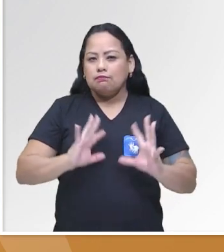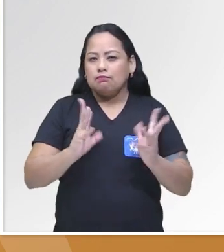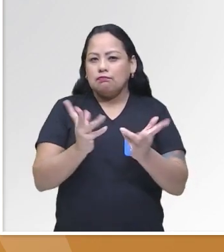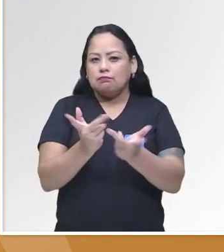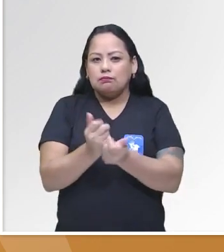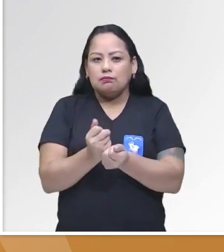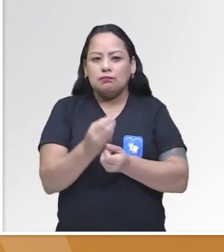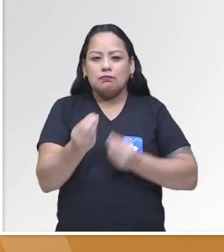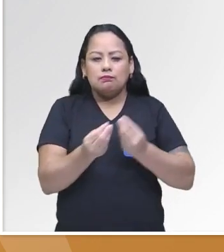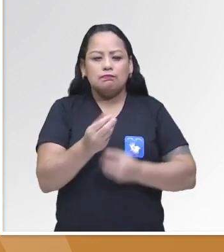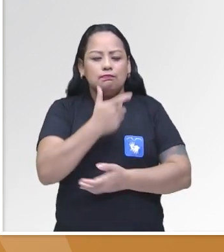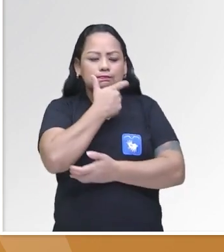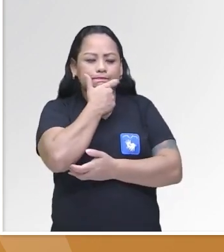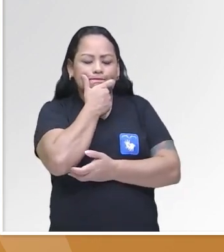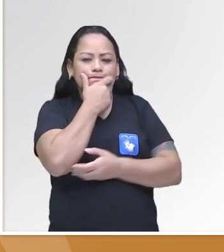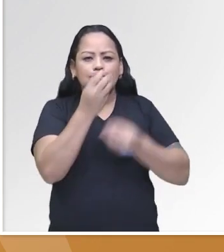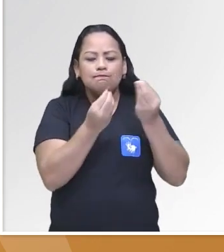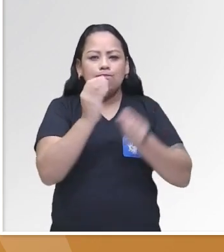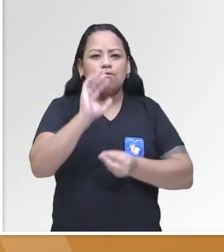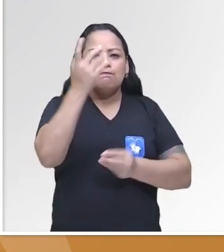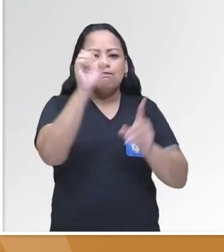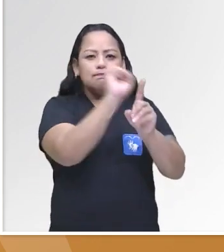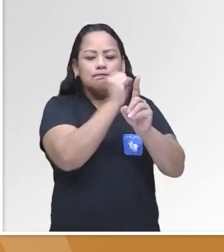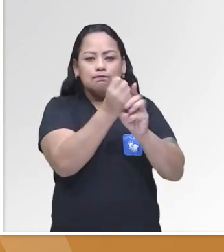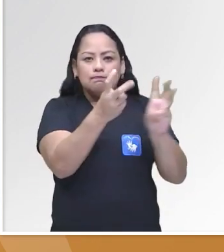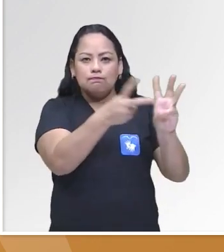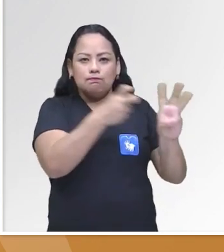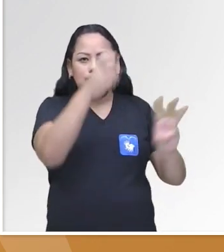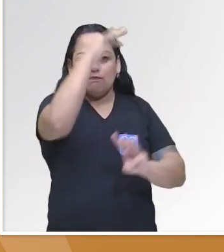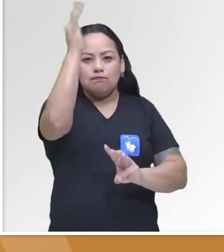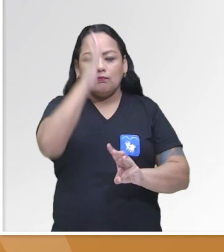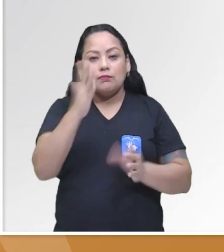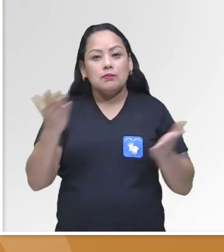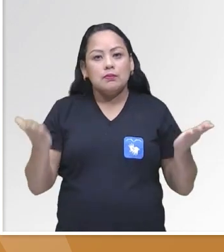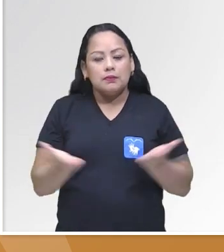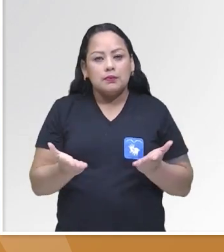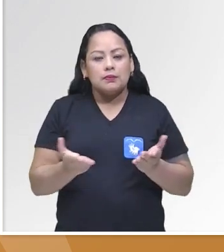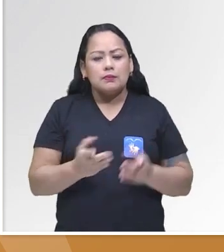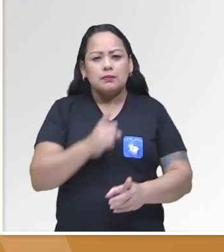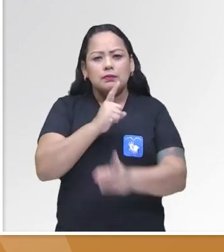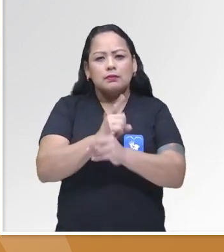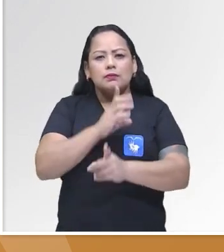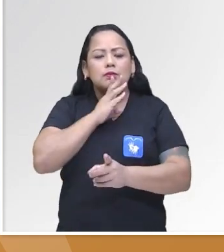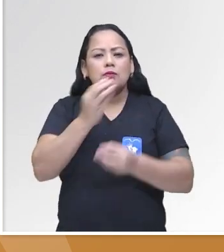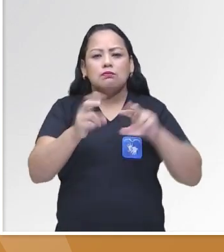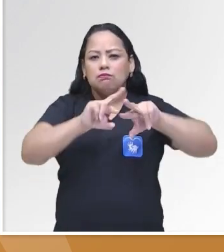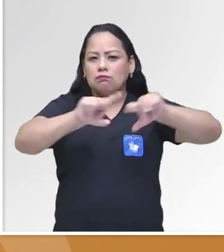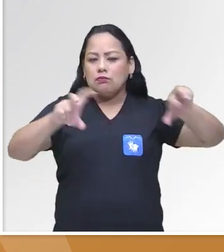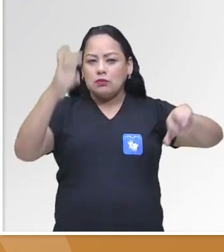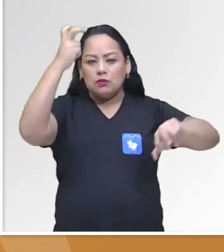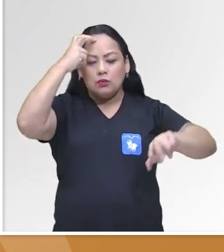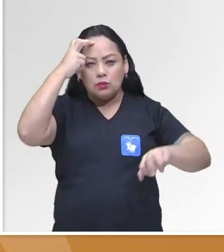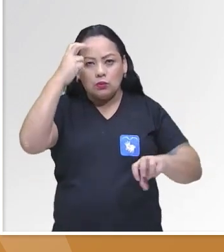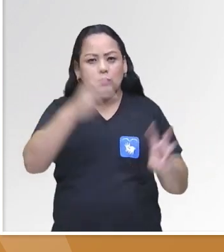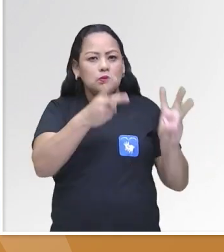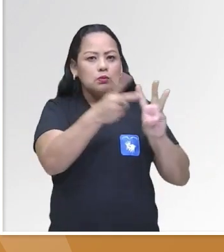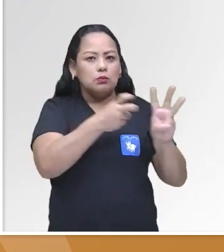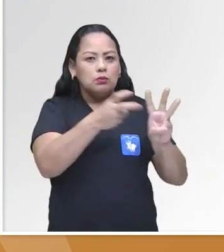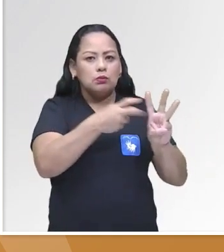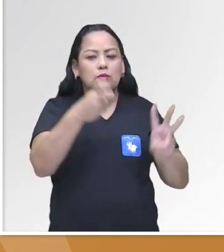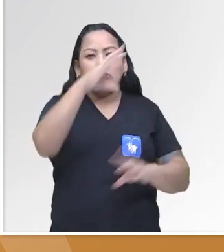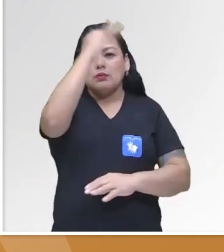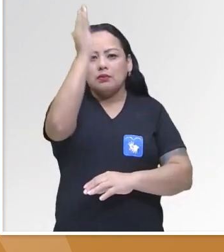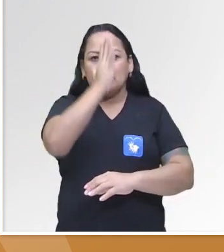Habilidades. Analisar a situação social dos índios no Brasil de hoje. Identificar a diversidade cultural dos indígenas